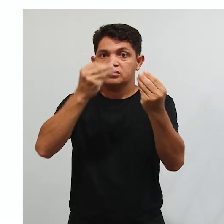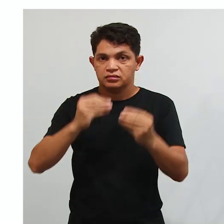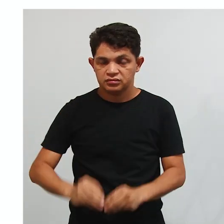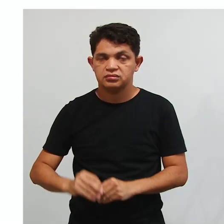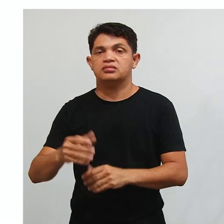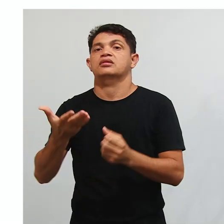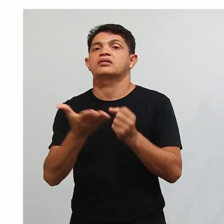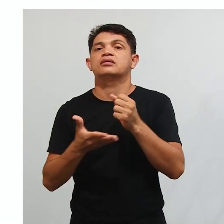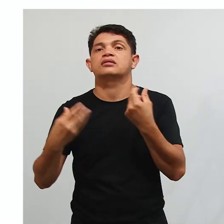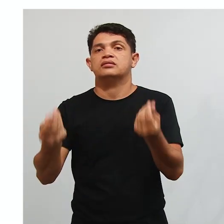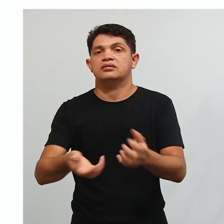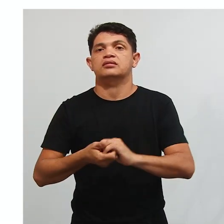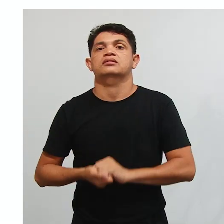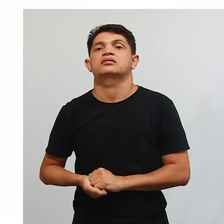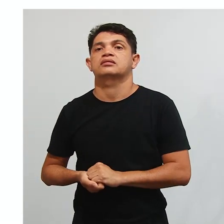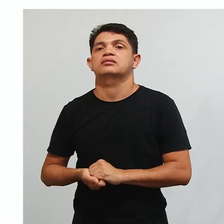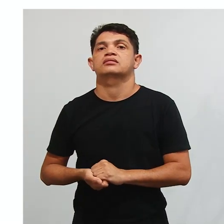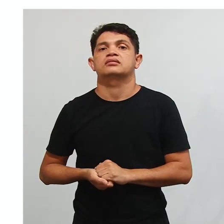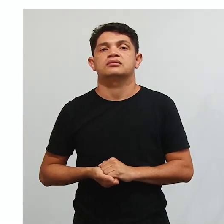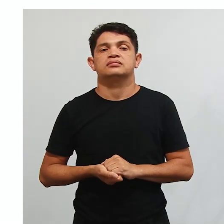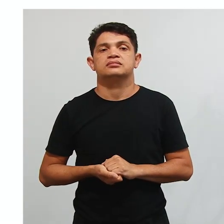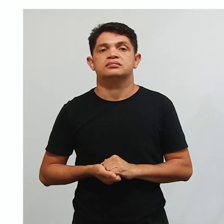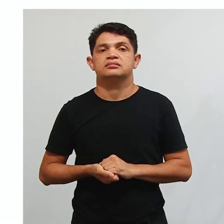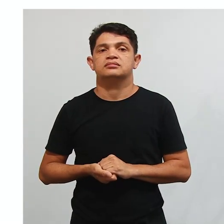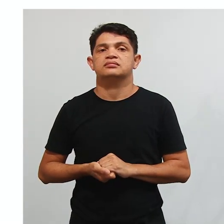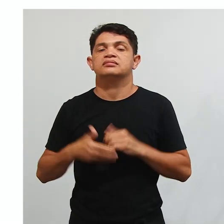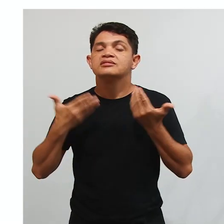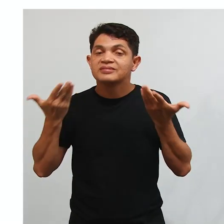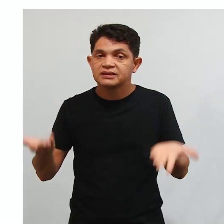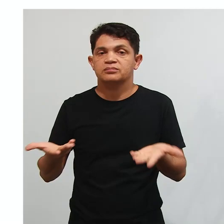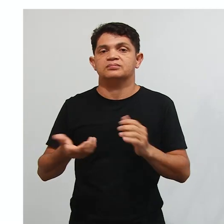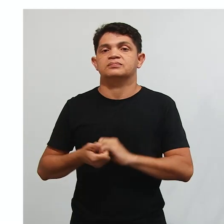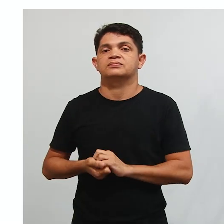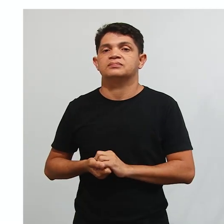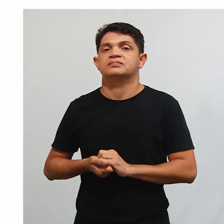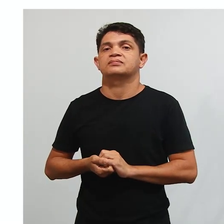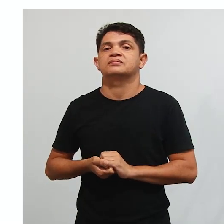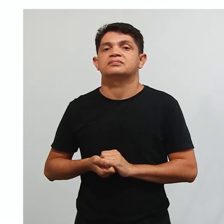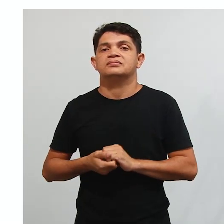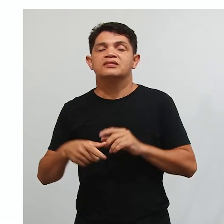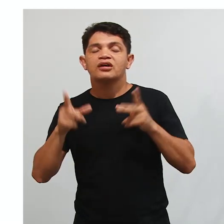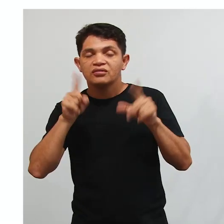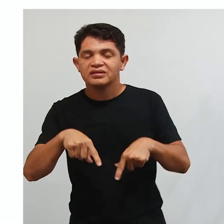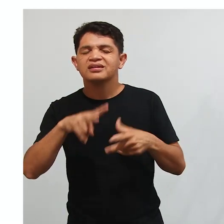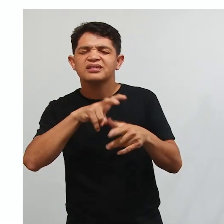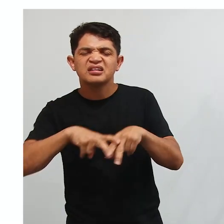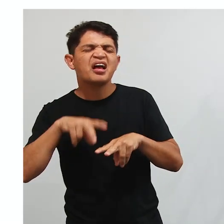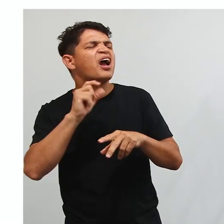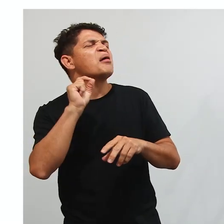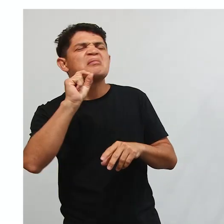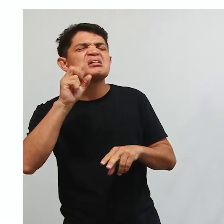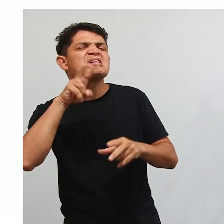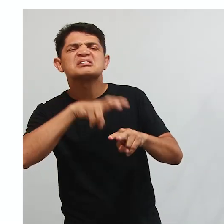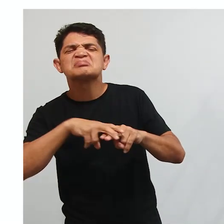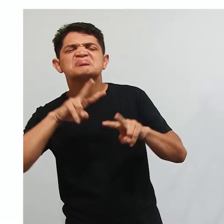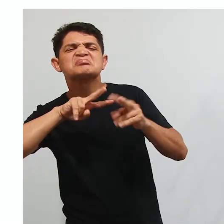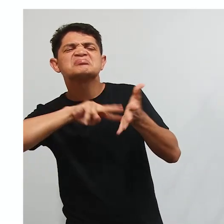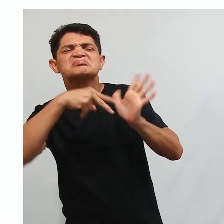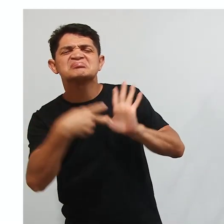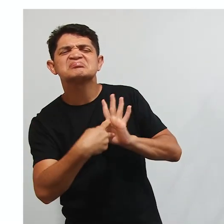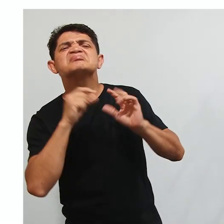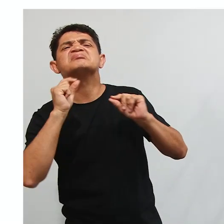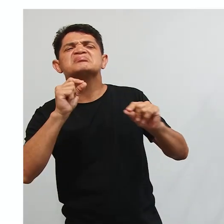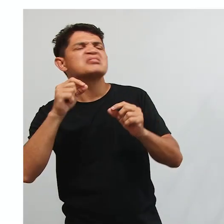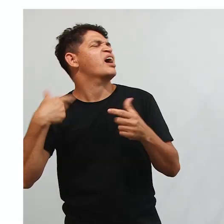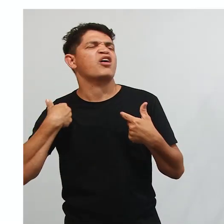feitas anteriormente né A grande maioria então e por isso que fala aqui para que isso serve Ah ainda não sabemos